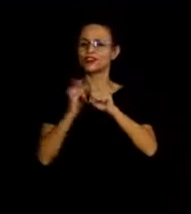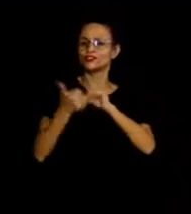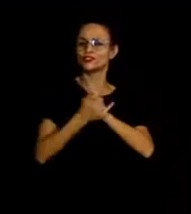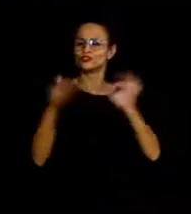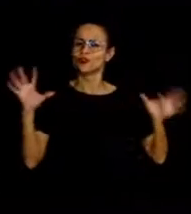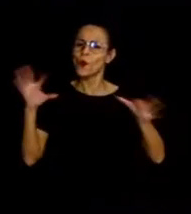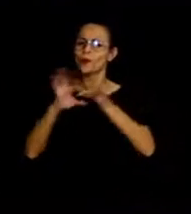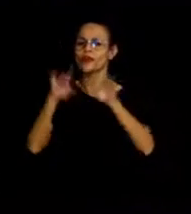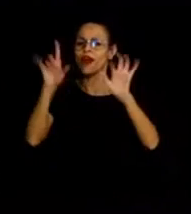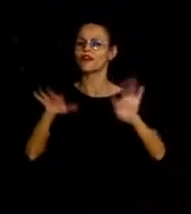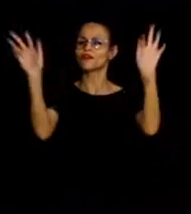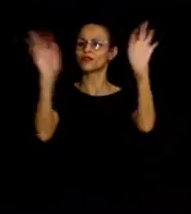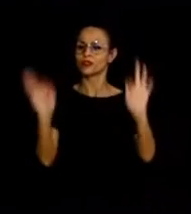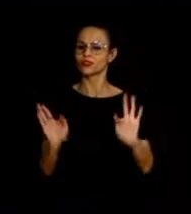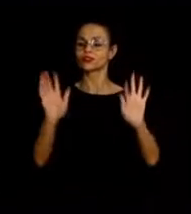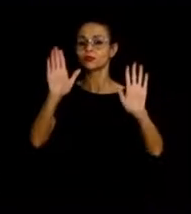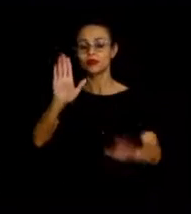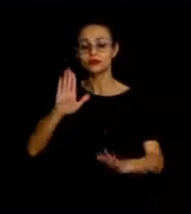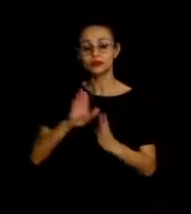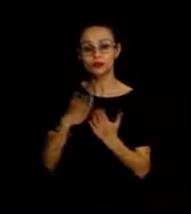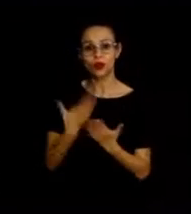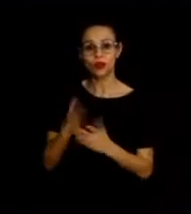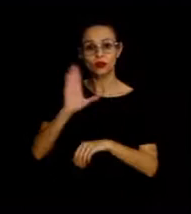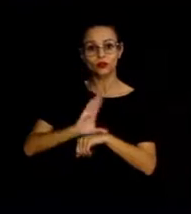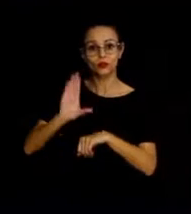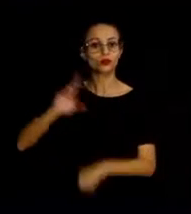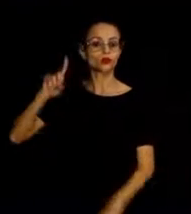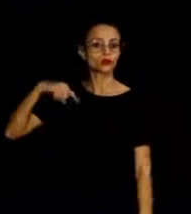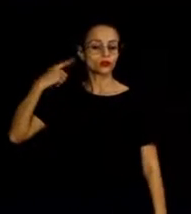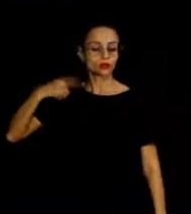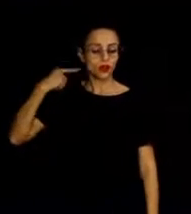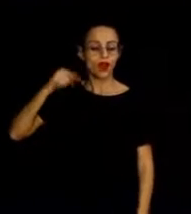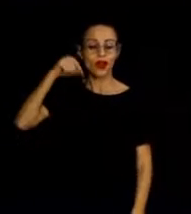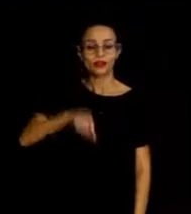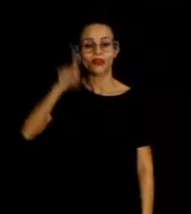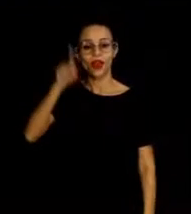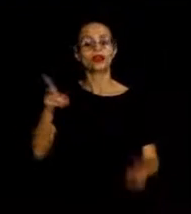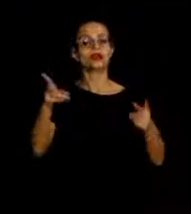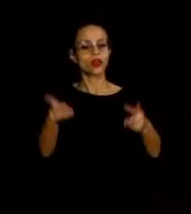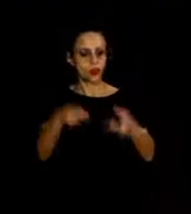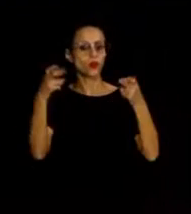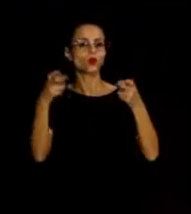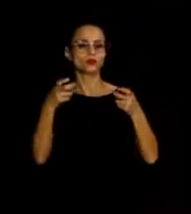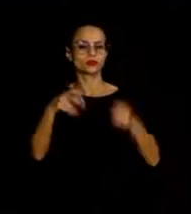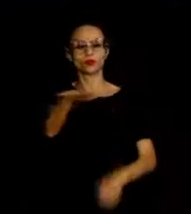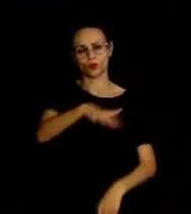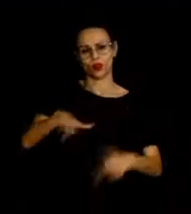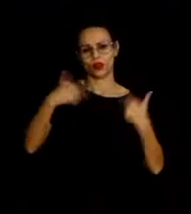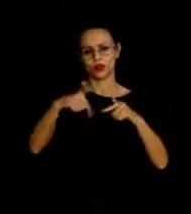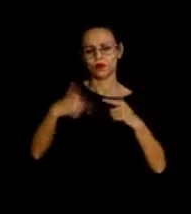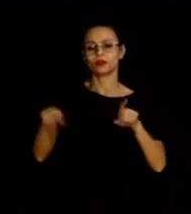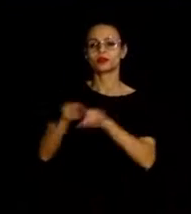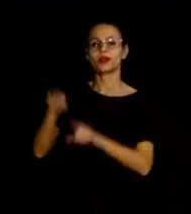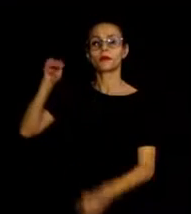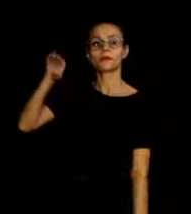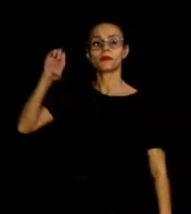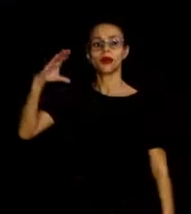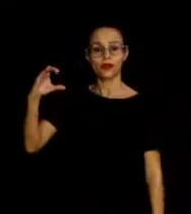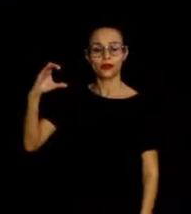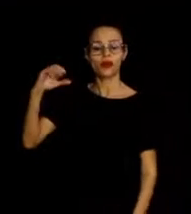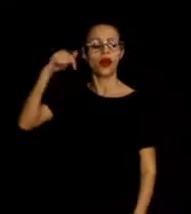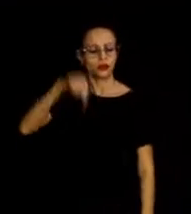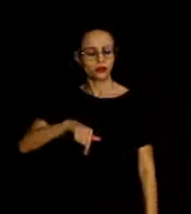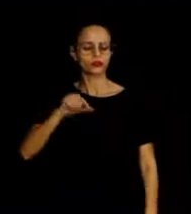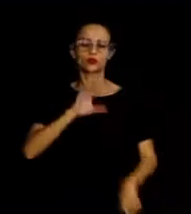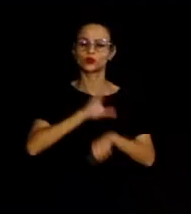mas apesar disso O A escola é reconhecida no mercado em termos de Mac nós temos a a melhor nota